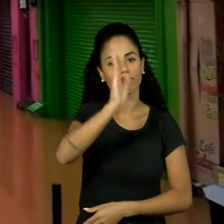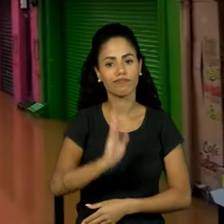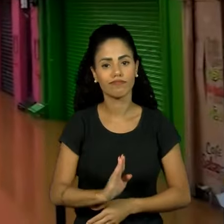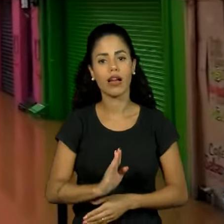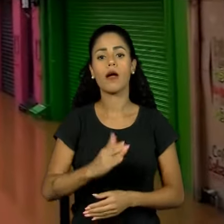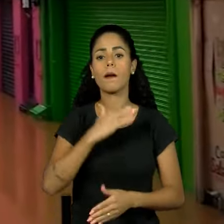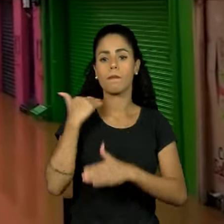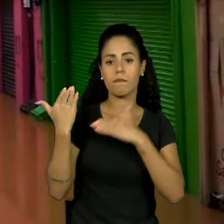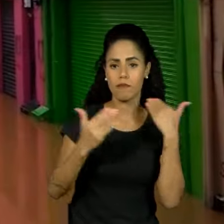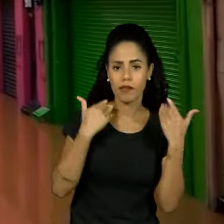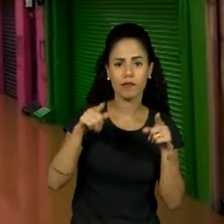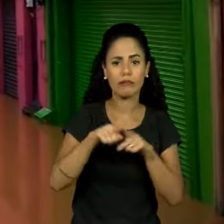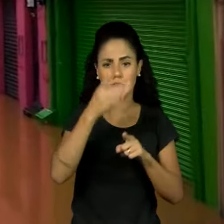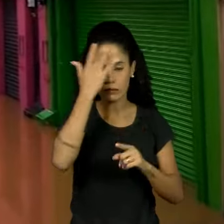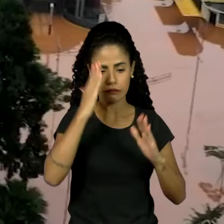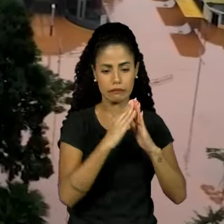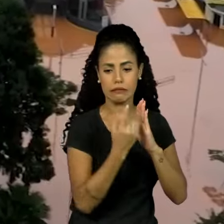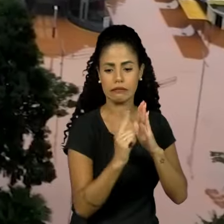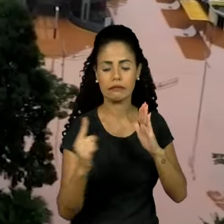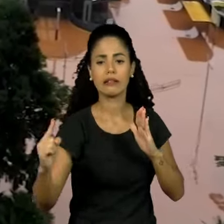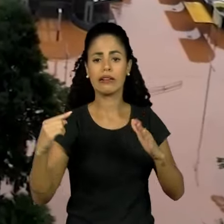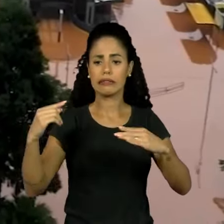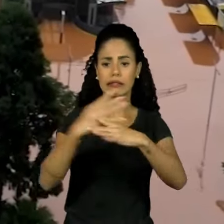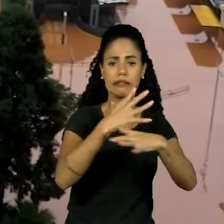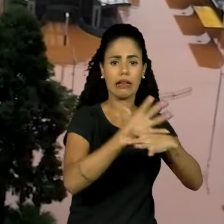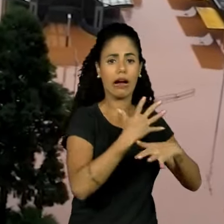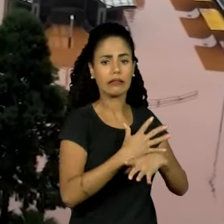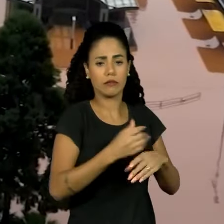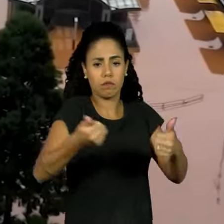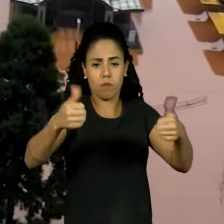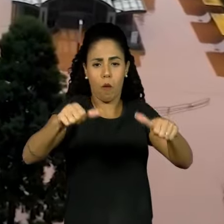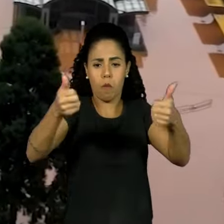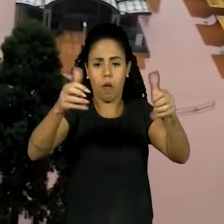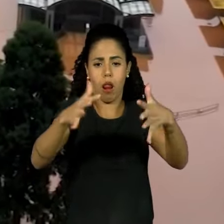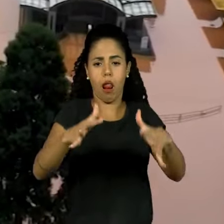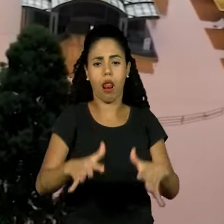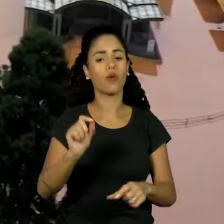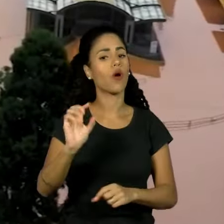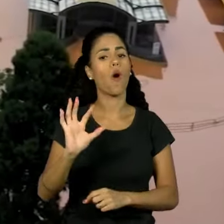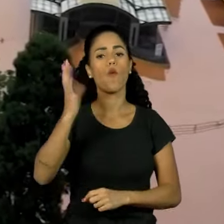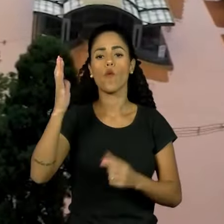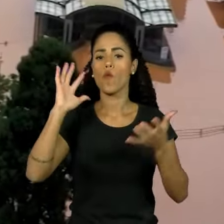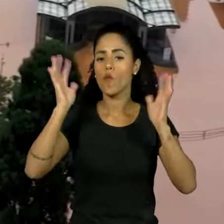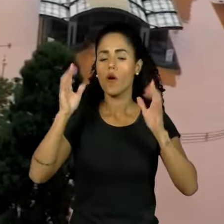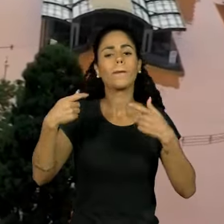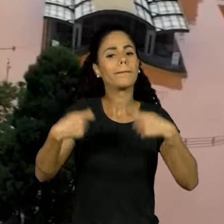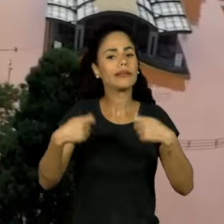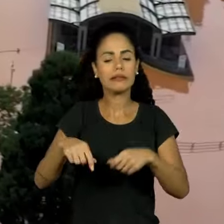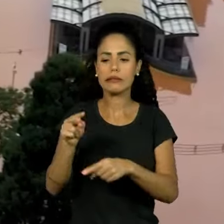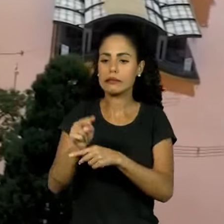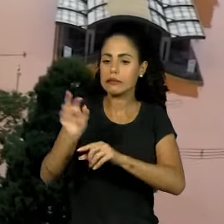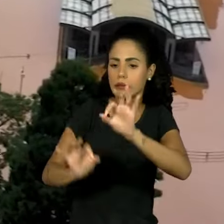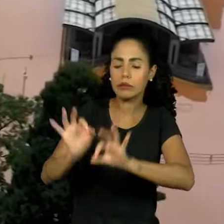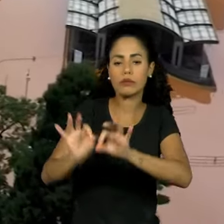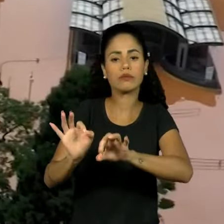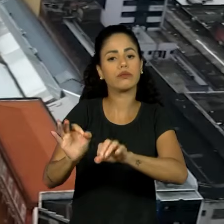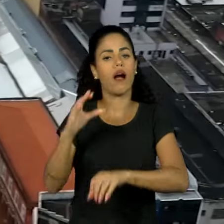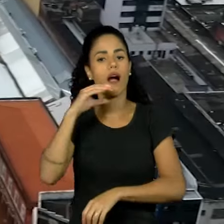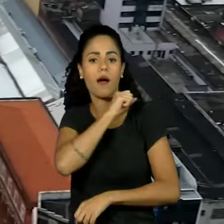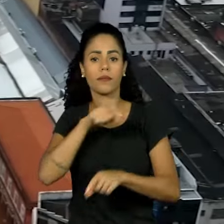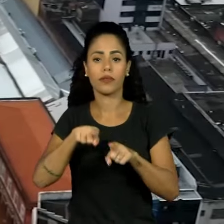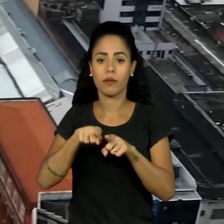de desabrigados, cidades arrasadas. Mais um exemplo da força da emergência climática mundial. Os